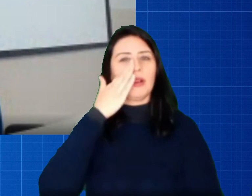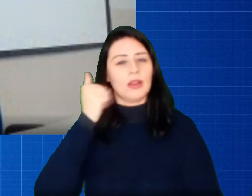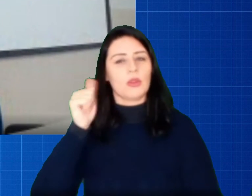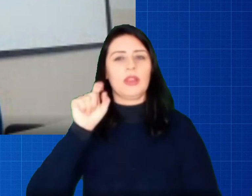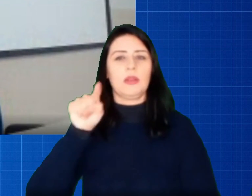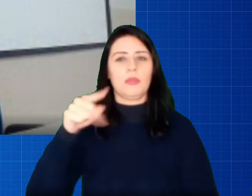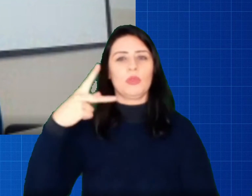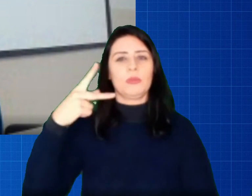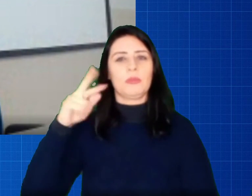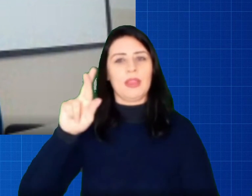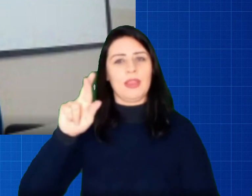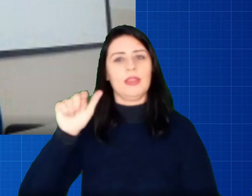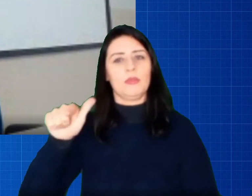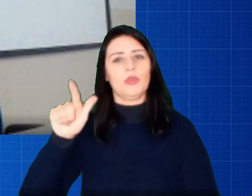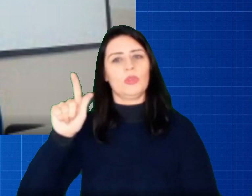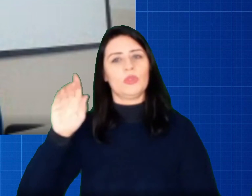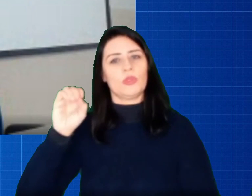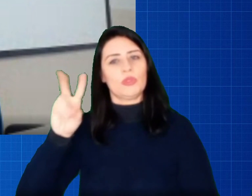Tá? Então, é